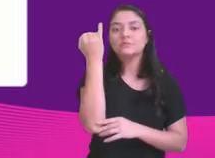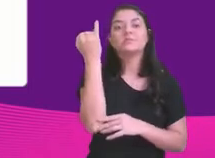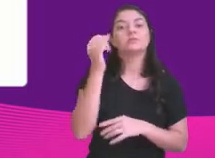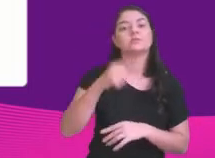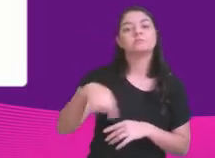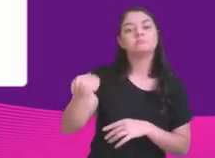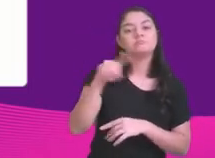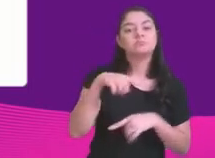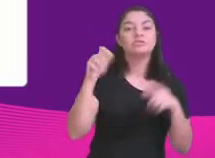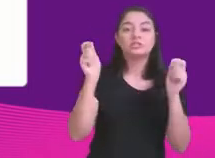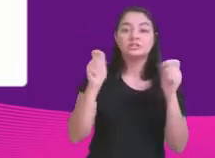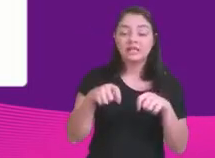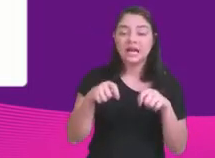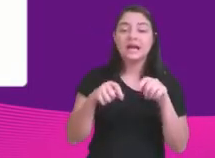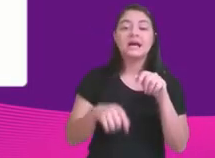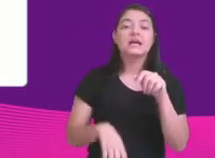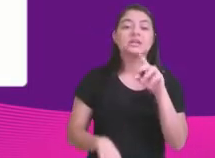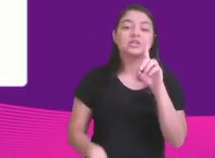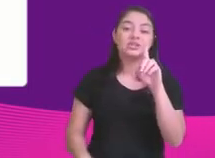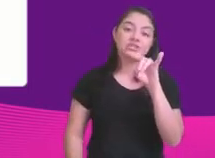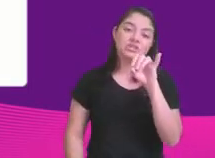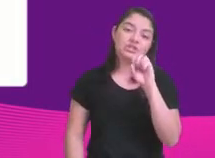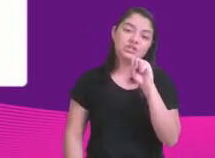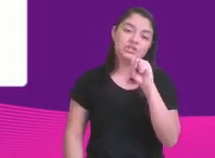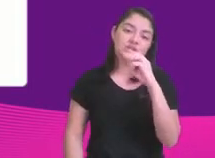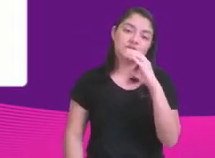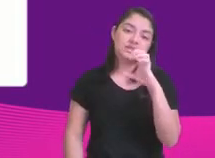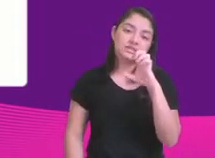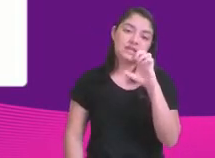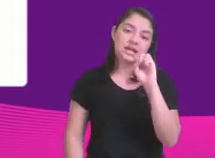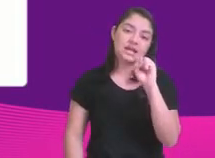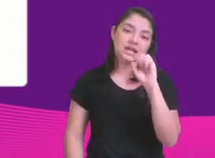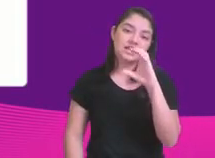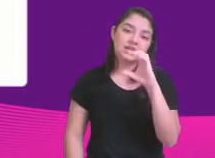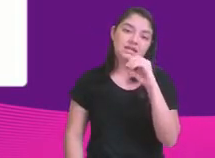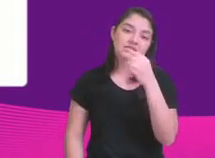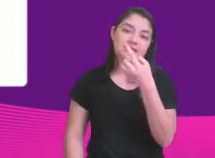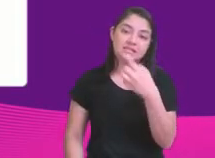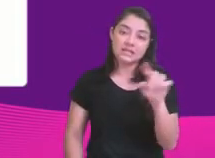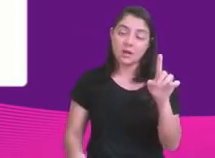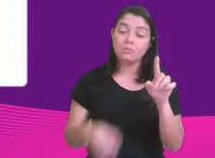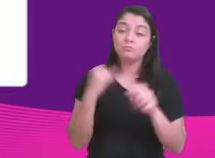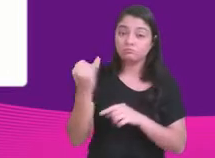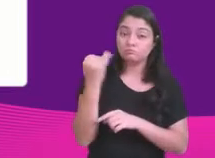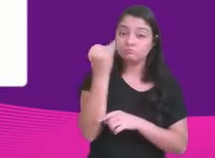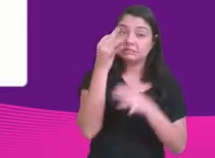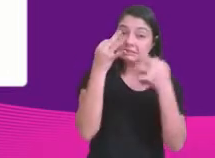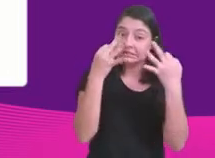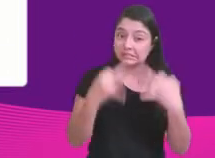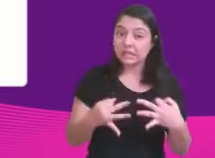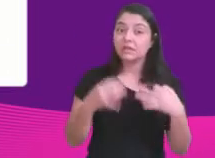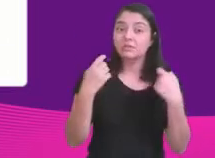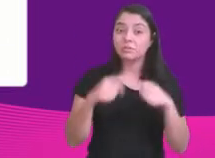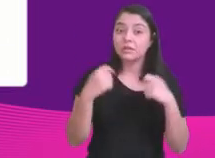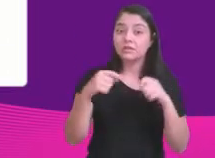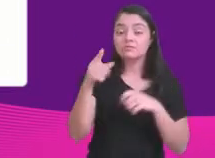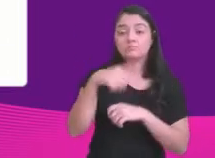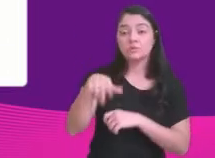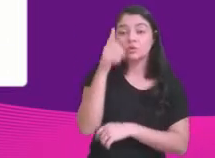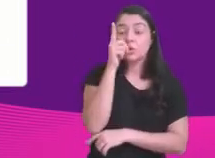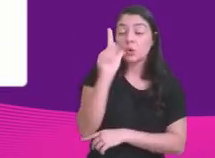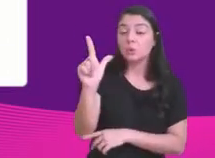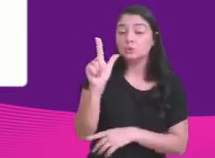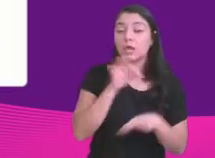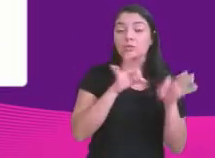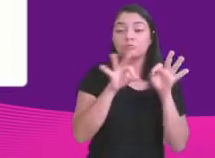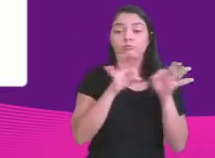dissecção adequado, para que a gente tenha um plano de dissecção na qual a gente consiga executar